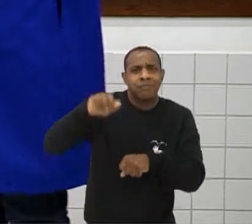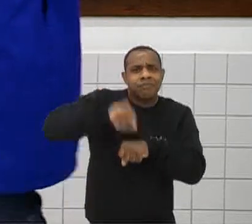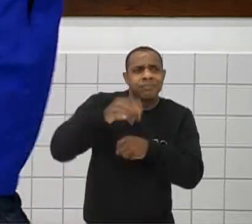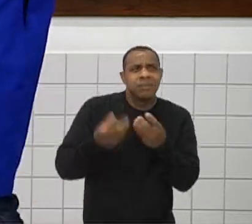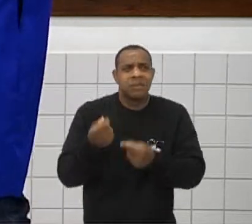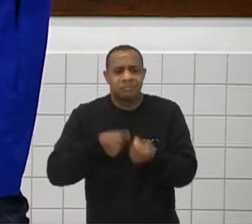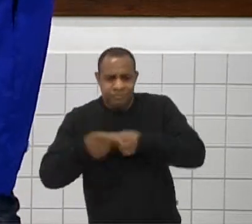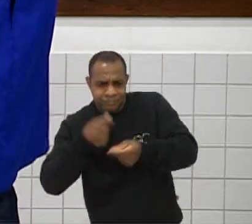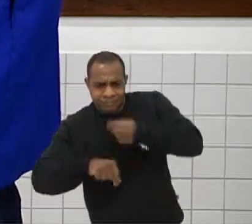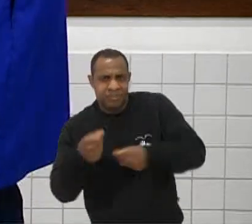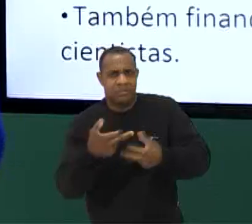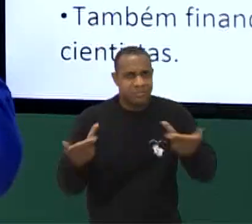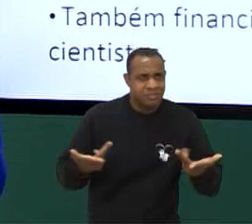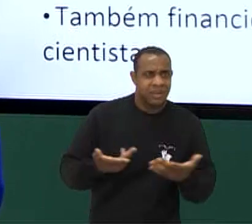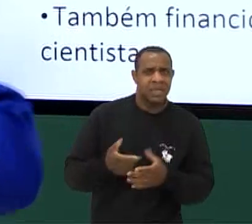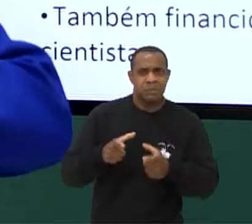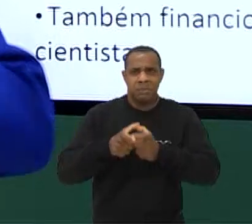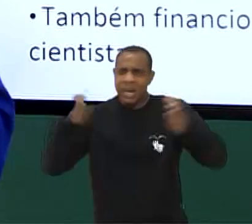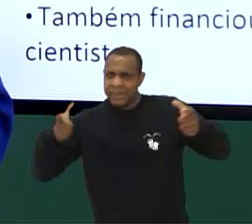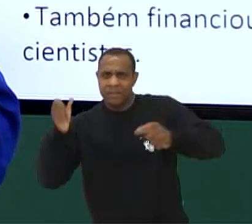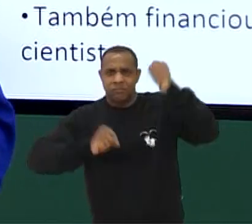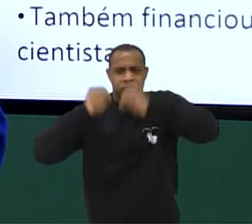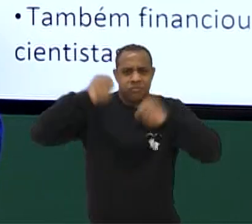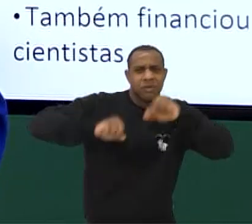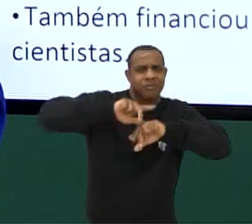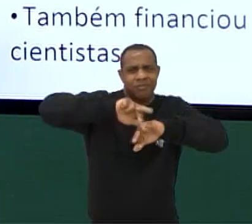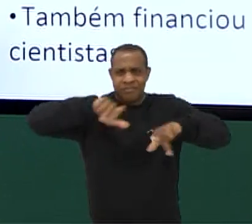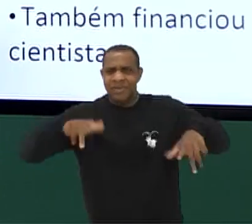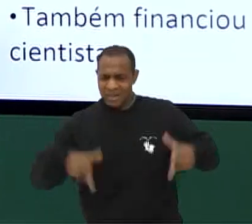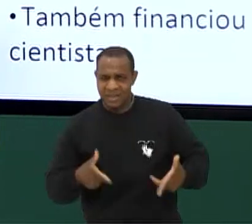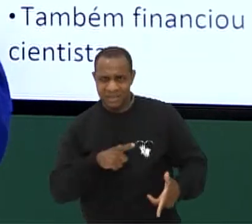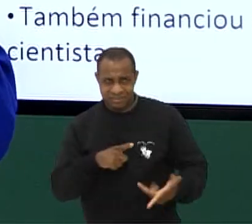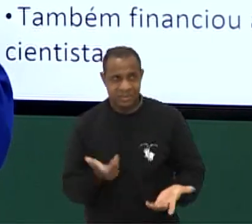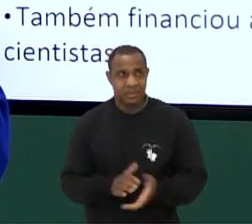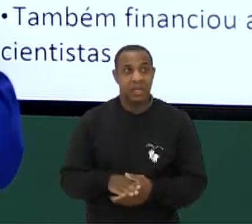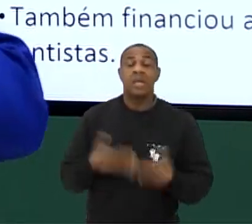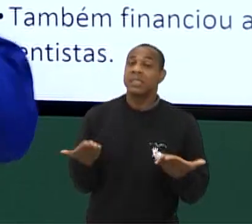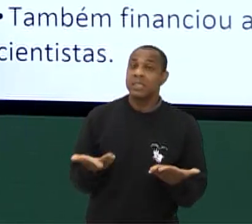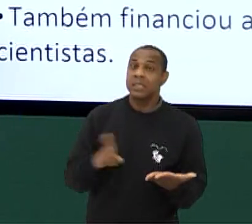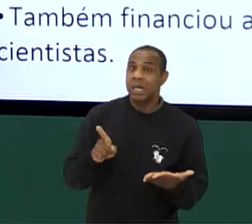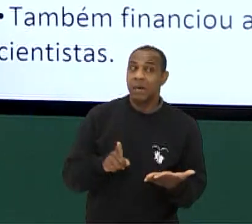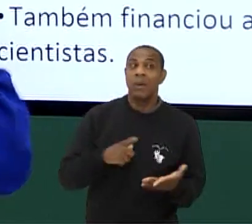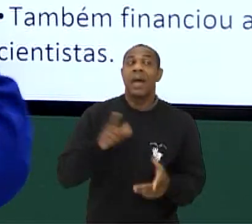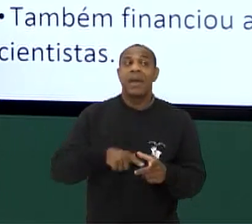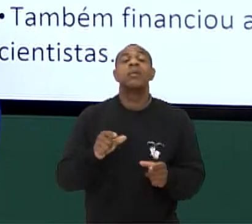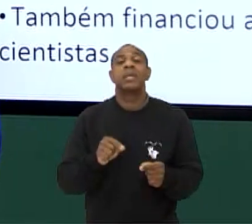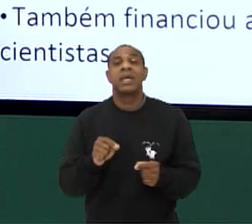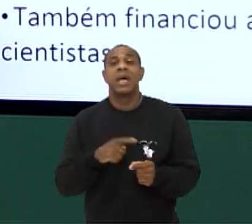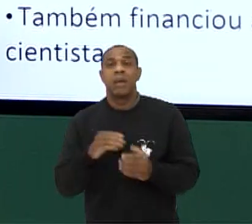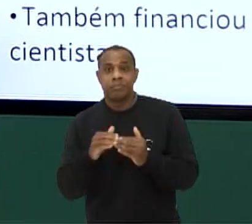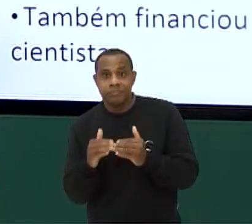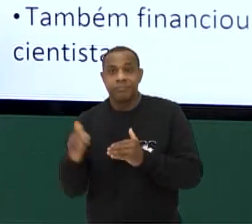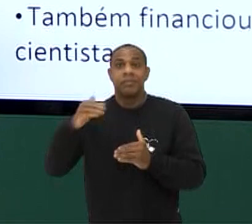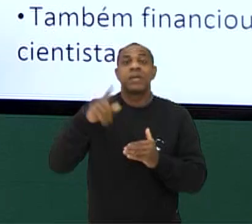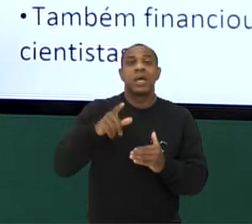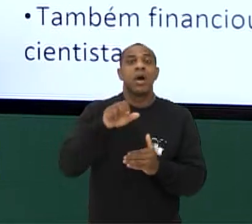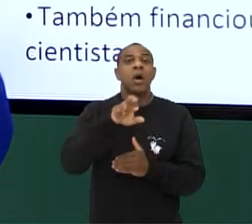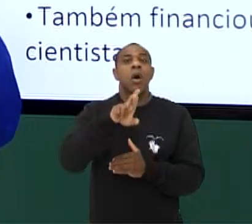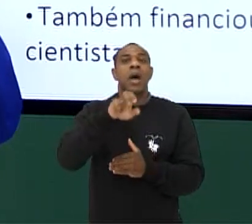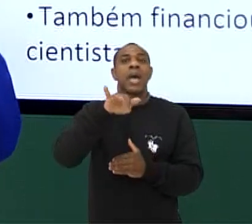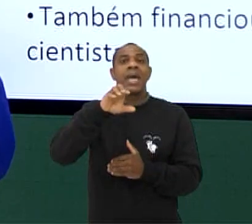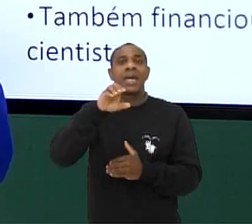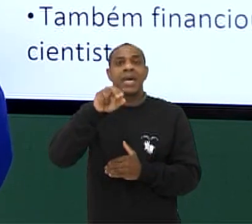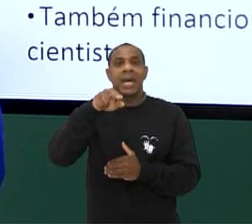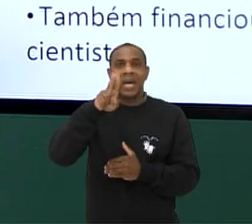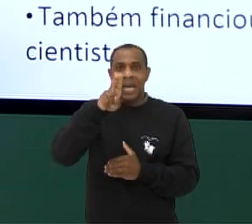mas a gente vai tratar ainda nessa aula que o Brasil vai ser elevado a uma condição de Reino Unido a Portugal. Ou seja, vai